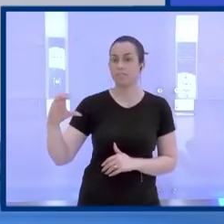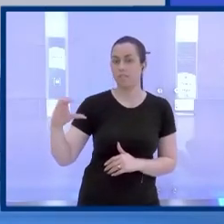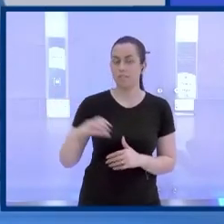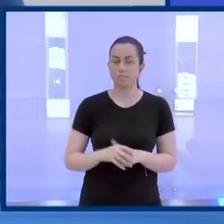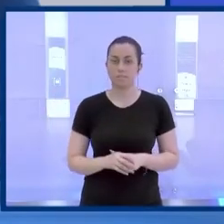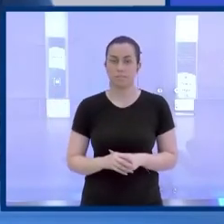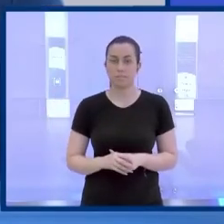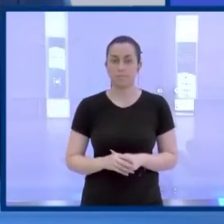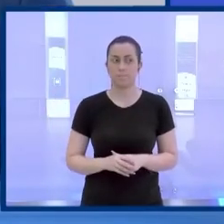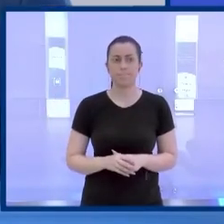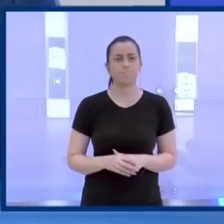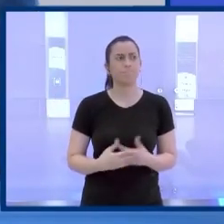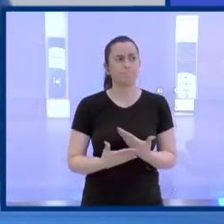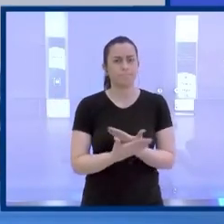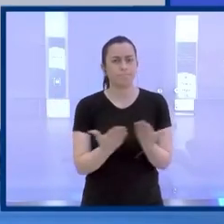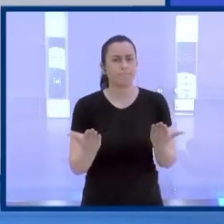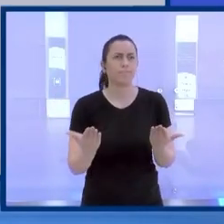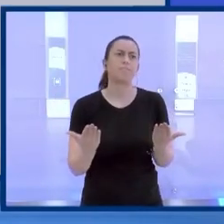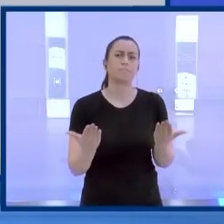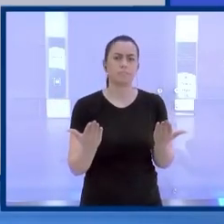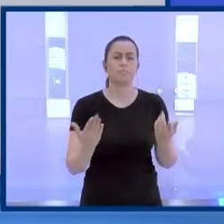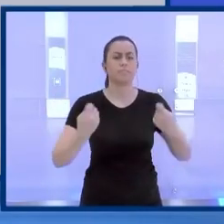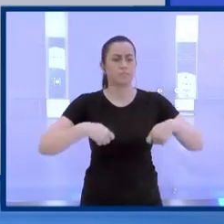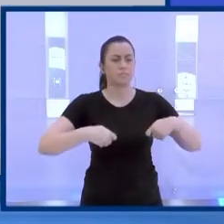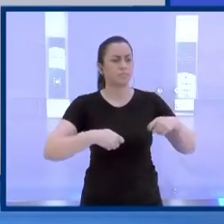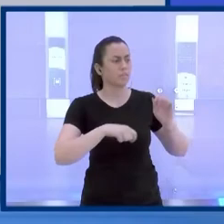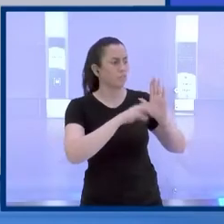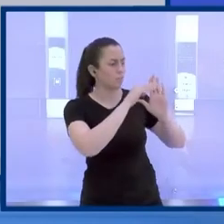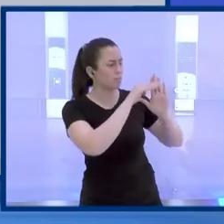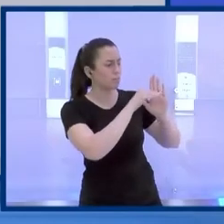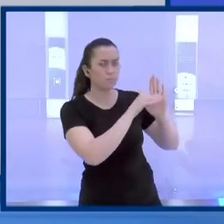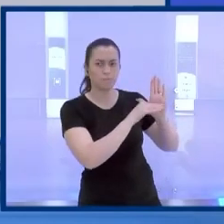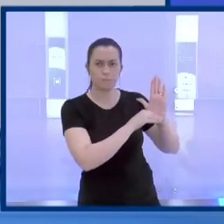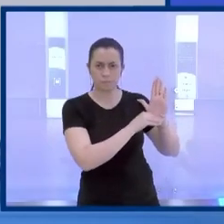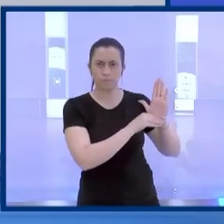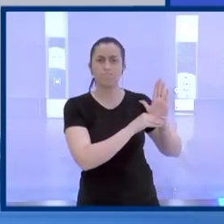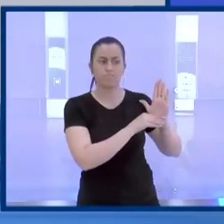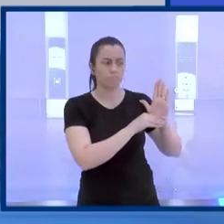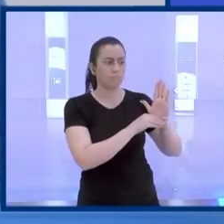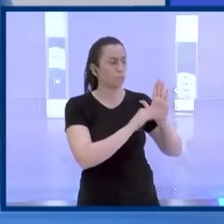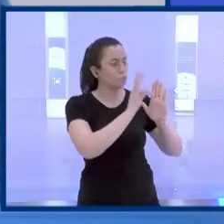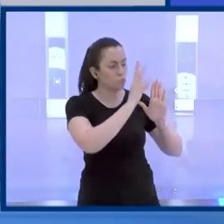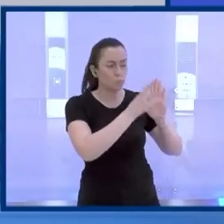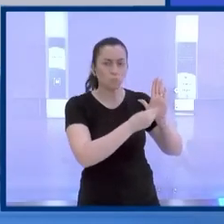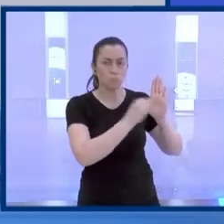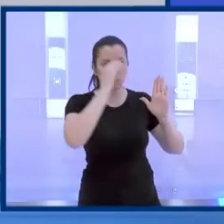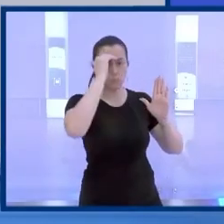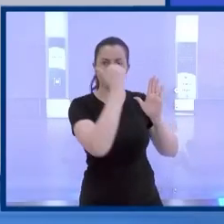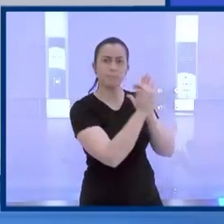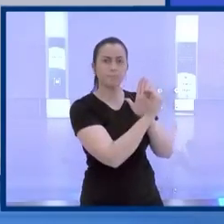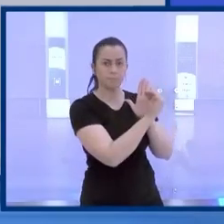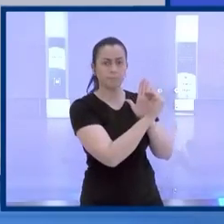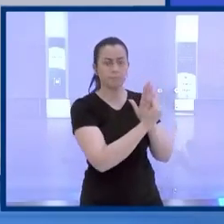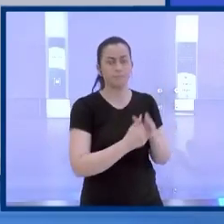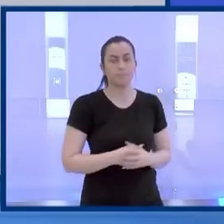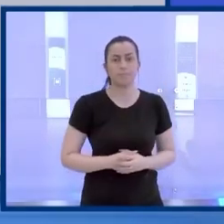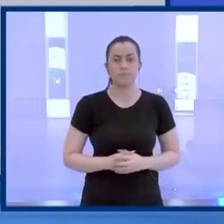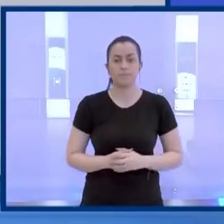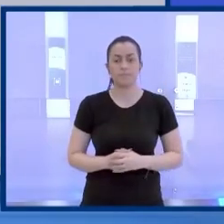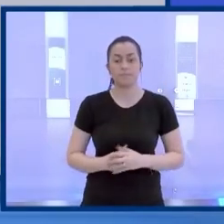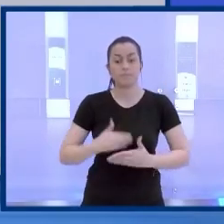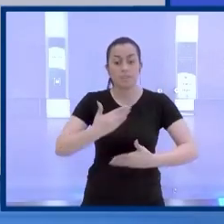R$ 927.799.896,55 e não poderão estar submetidas à condição ou a termo não previsto neste edital.